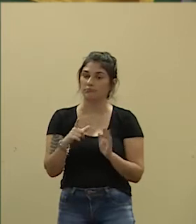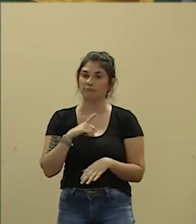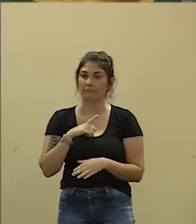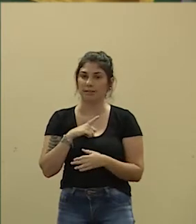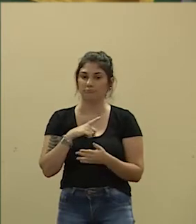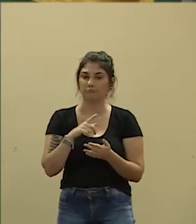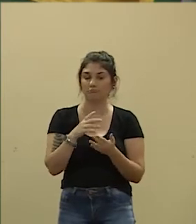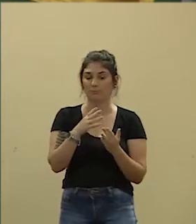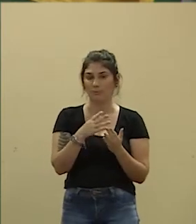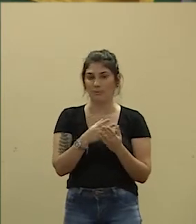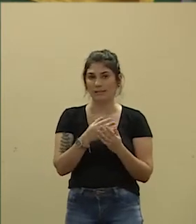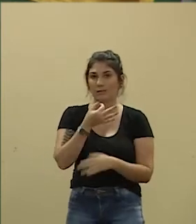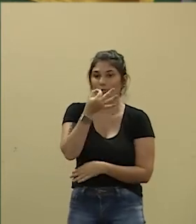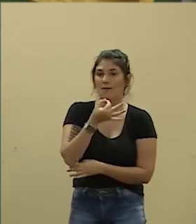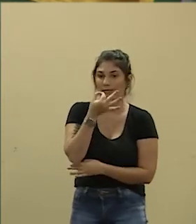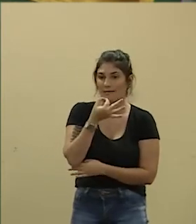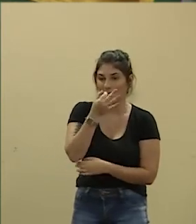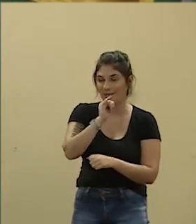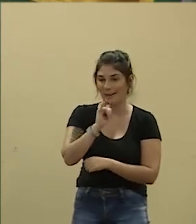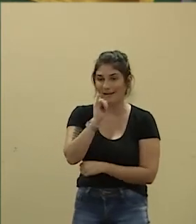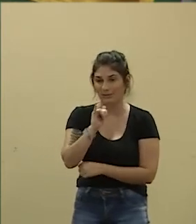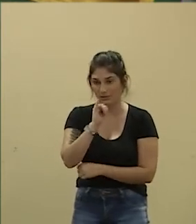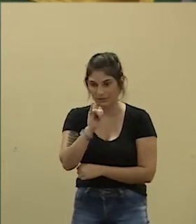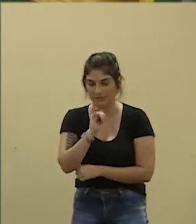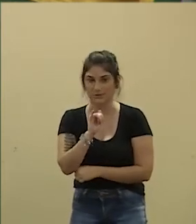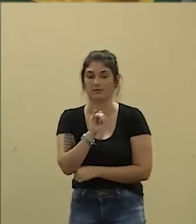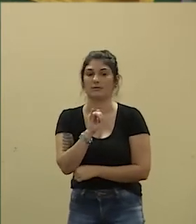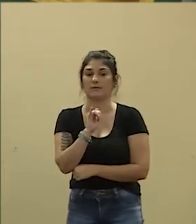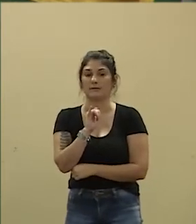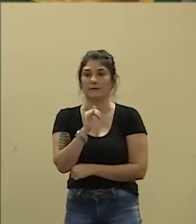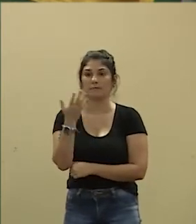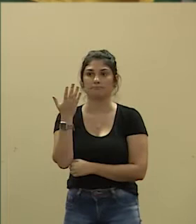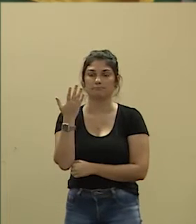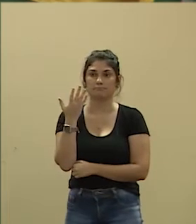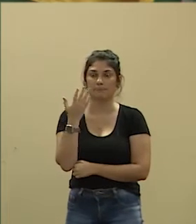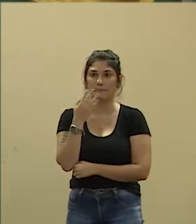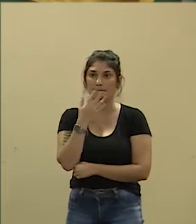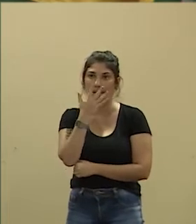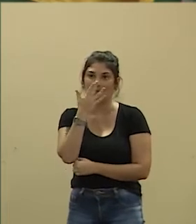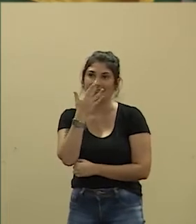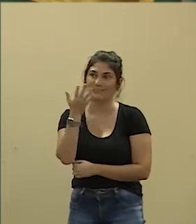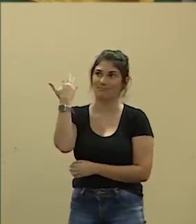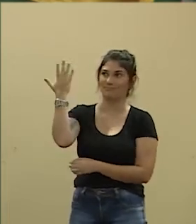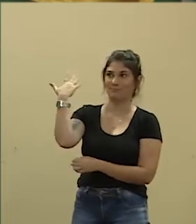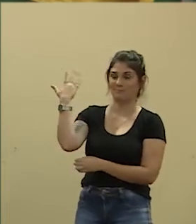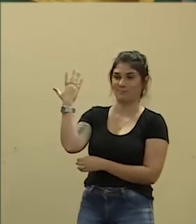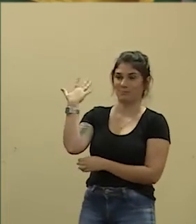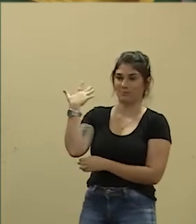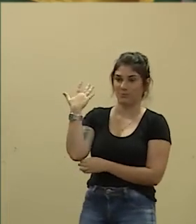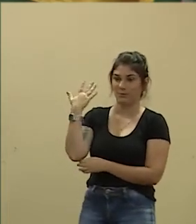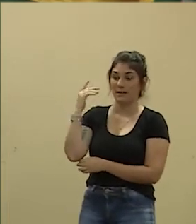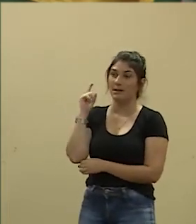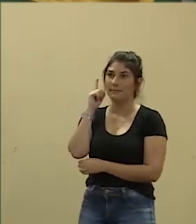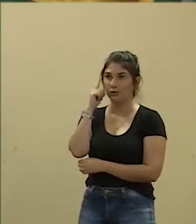não só de um professor mais de estudantes também no ano passado então na época era pra ser tão longe daqui a dez anos talvez